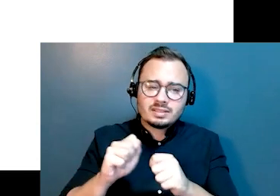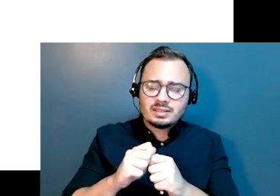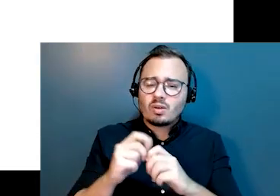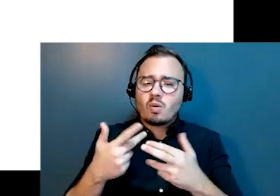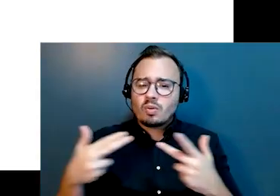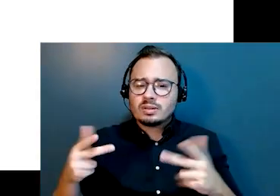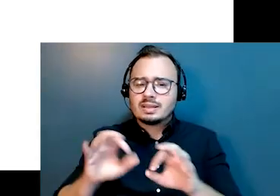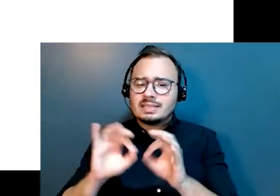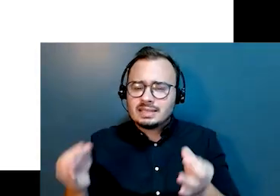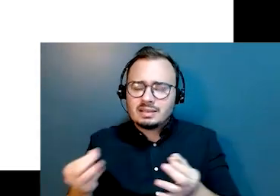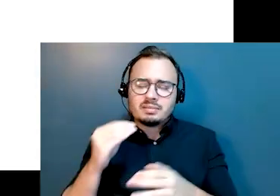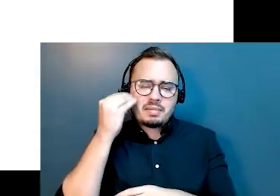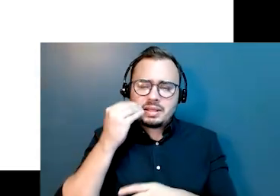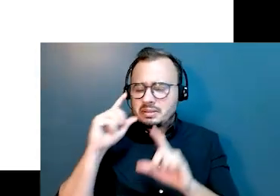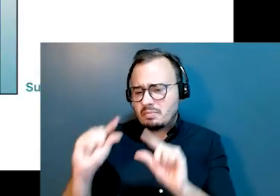precisava de tanta experiência antes.